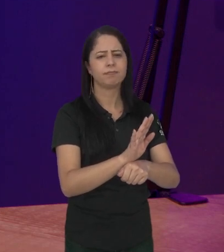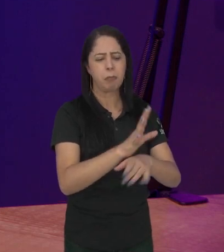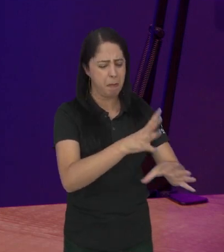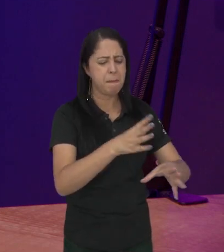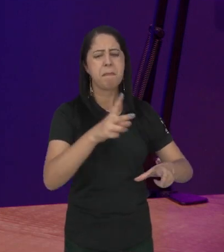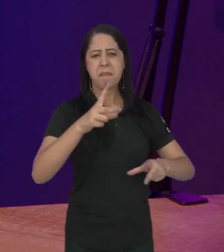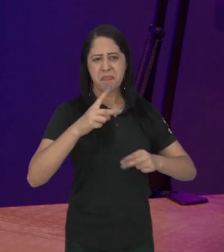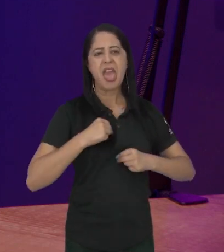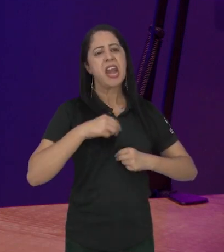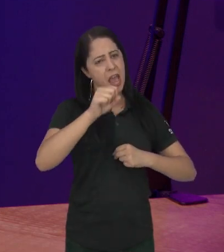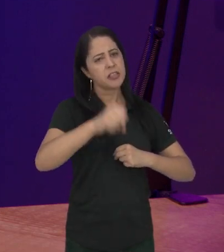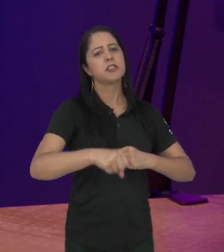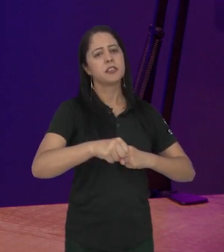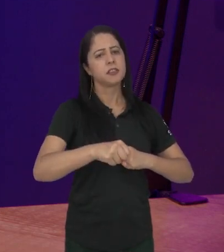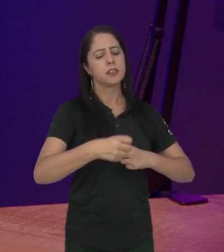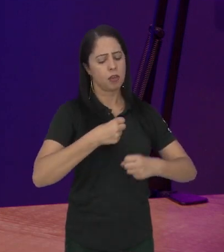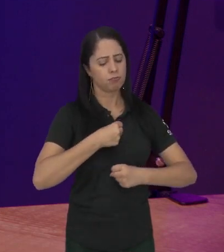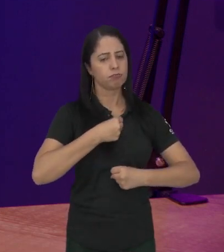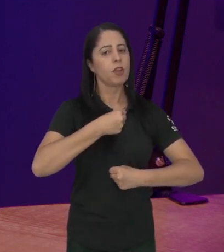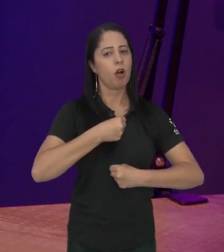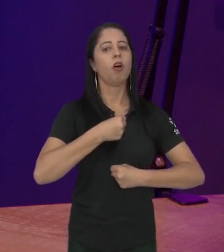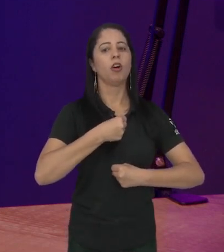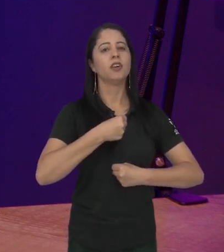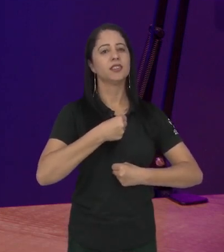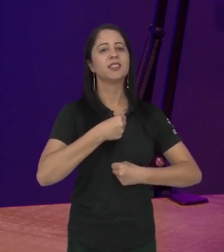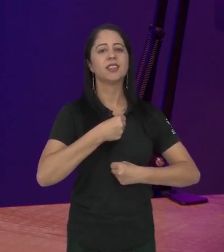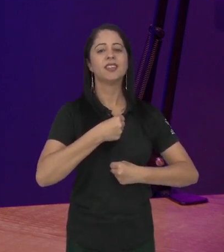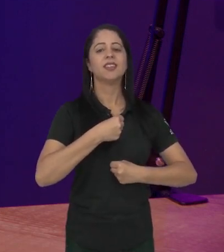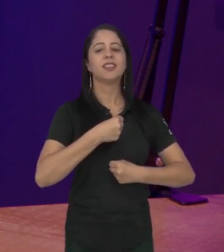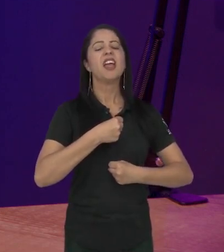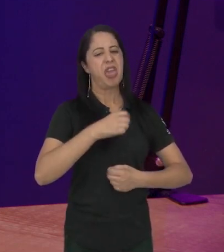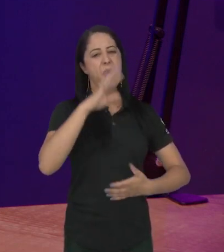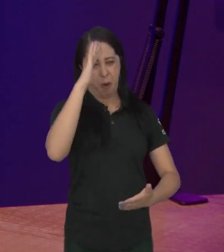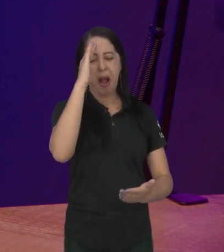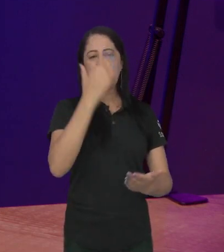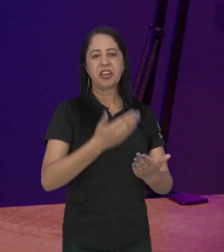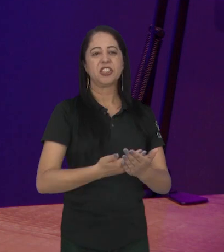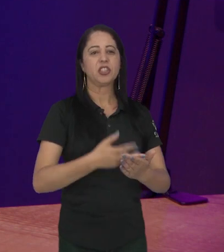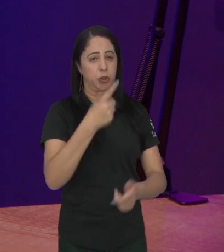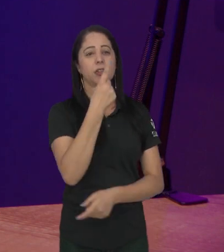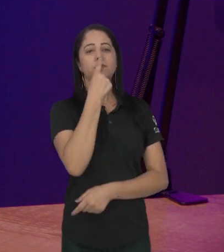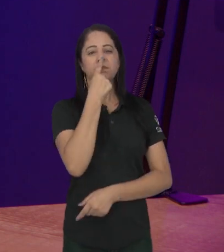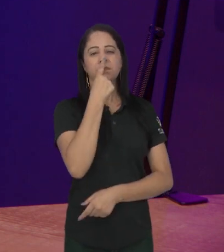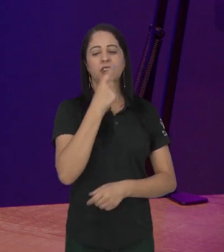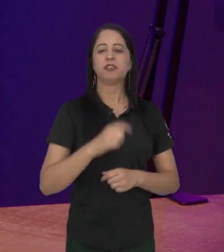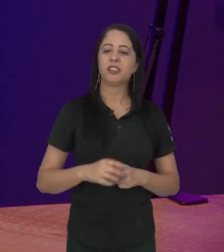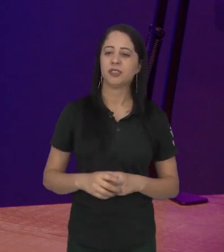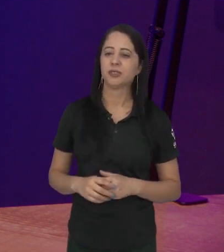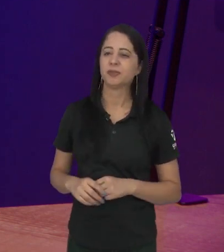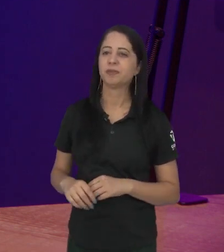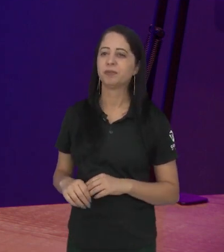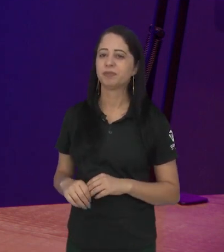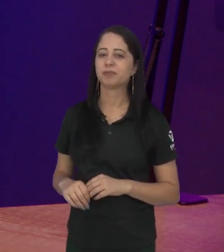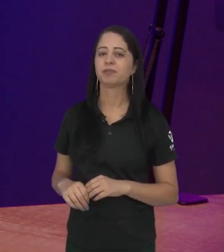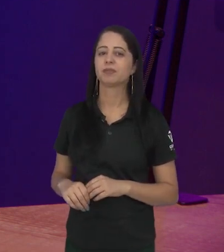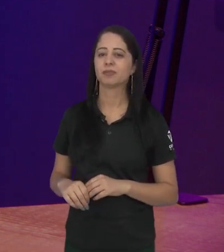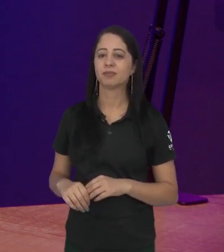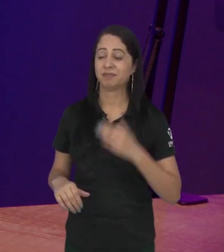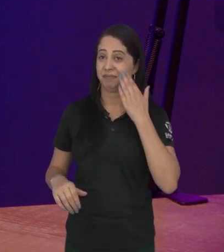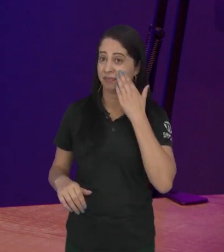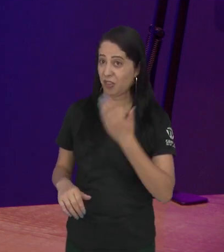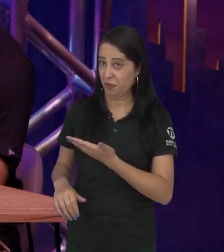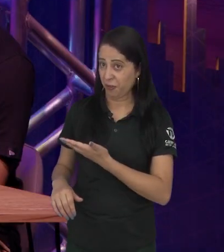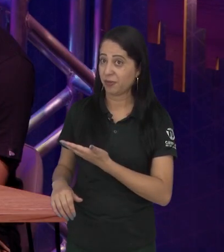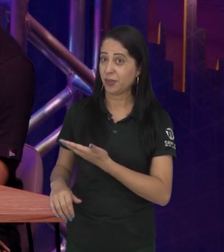tempo, realmente é de um mérito muito grande. Então, é compreensível Tudo em Todo Lugar ser o favorito. E outra